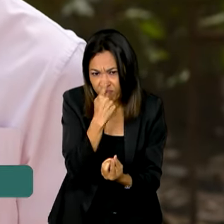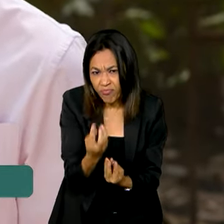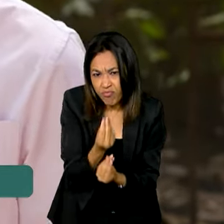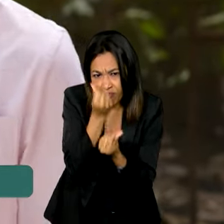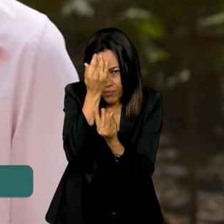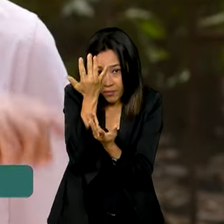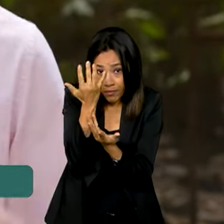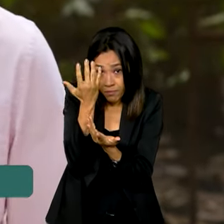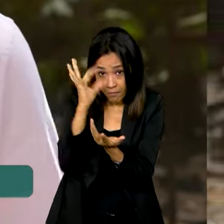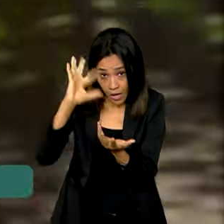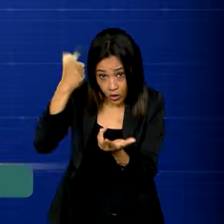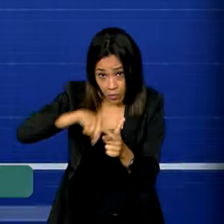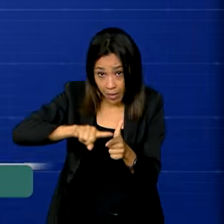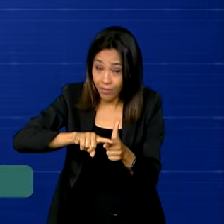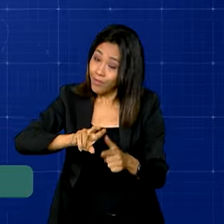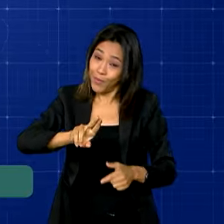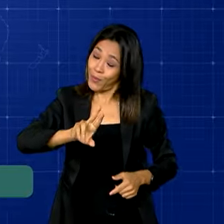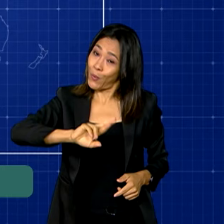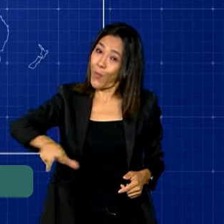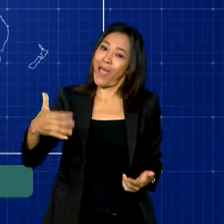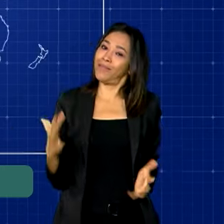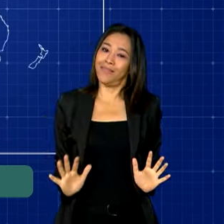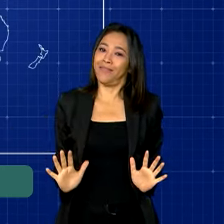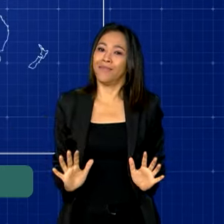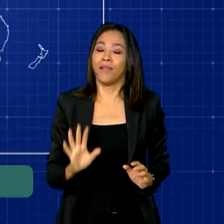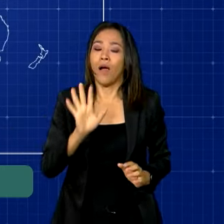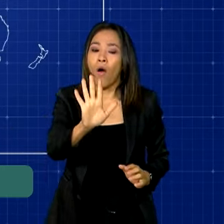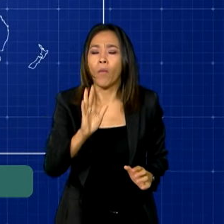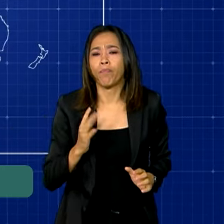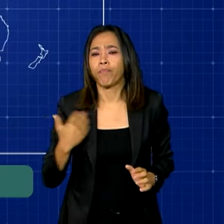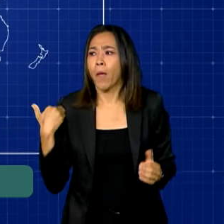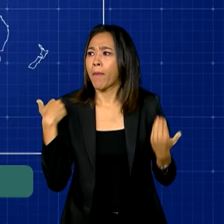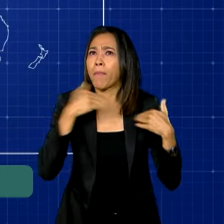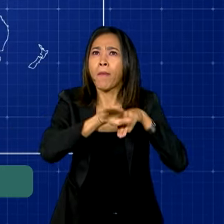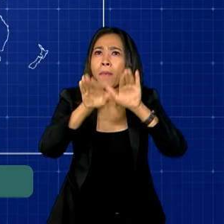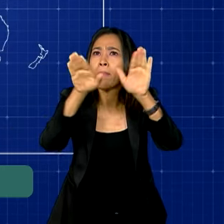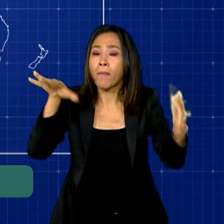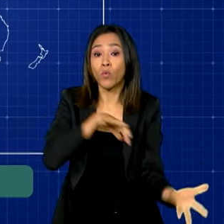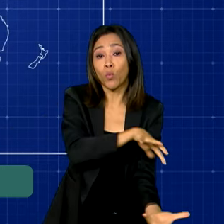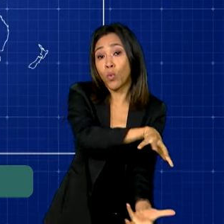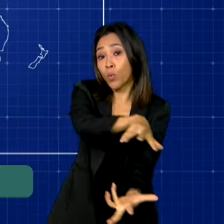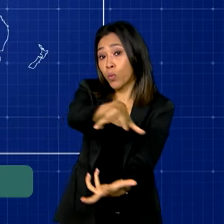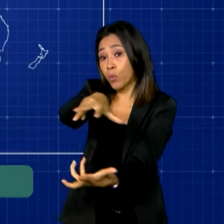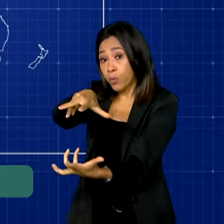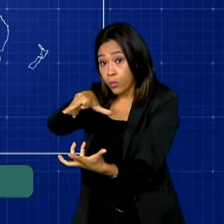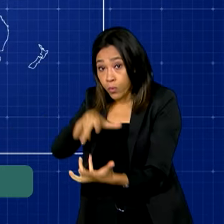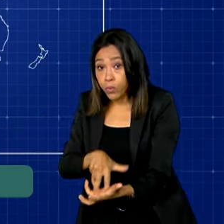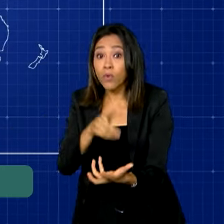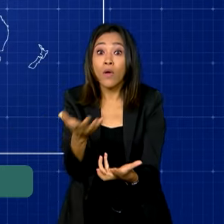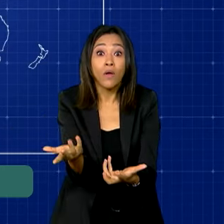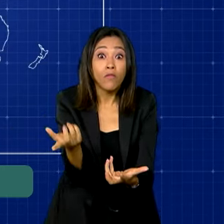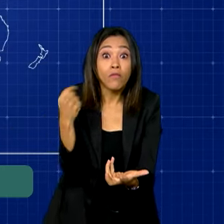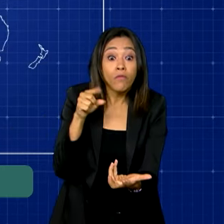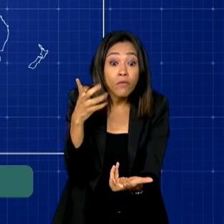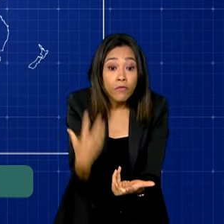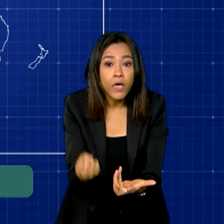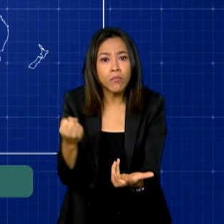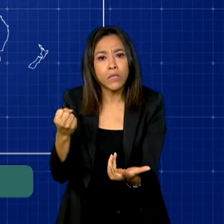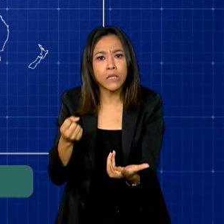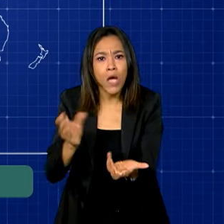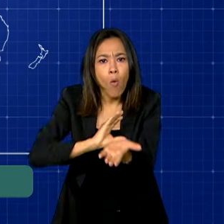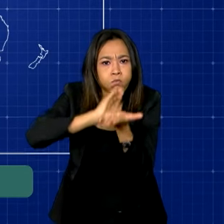Olha, não é bem assim. Uma mobilização global tem o objetivo de levantar recursos para o combate às mudanças do